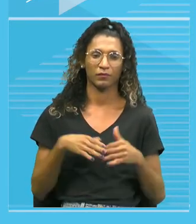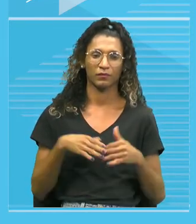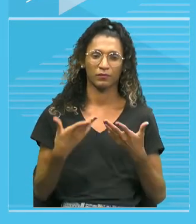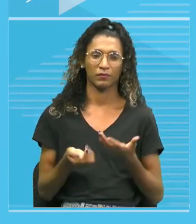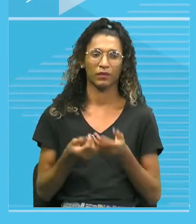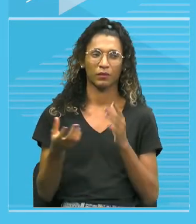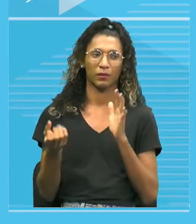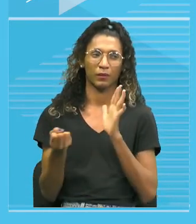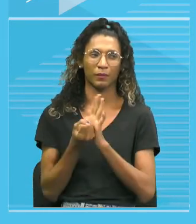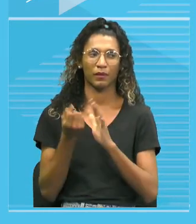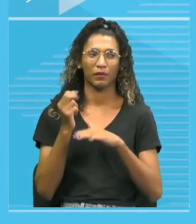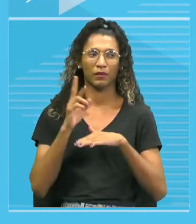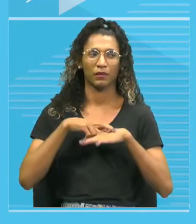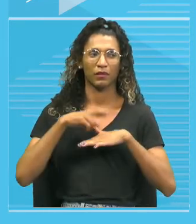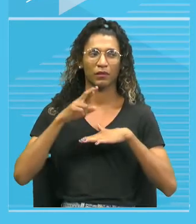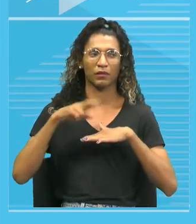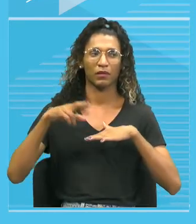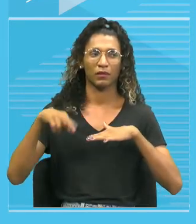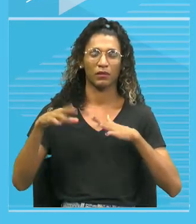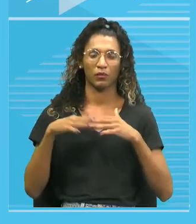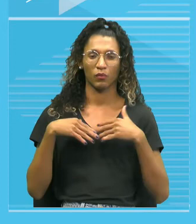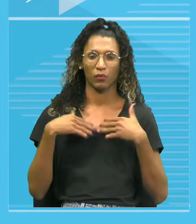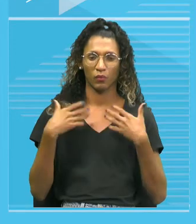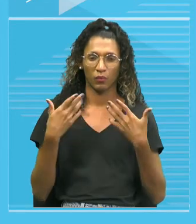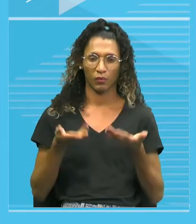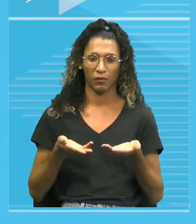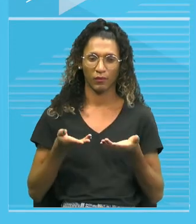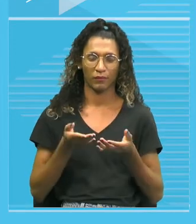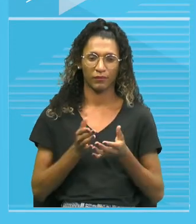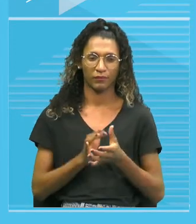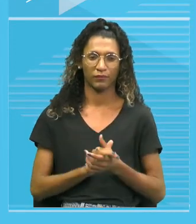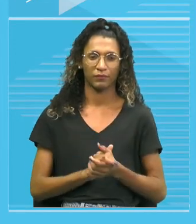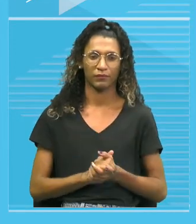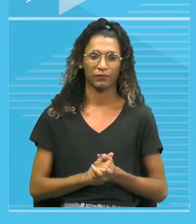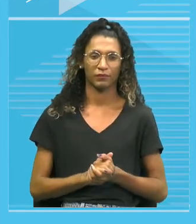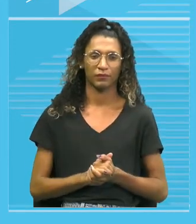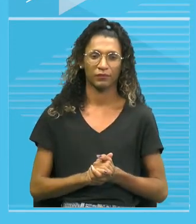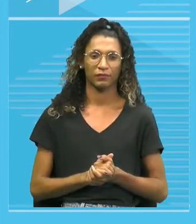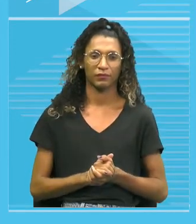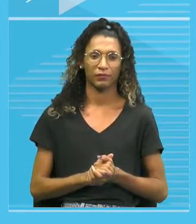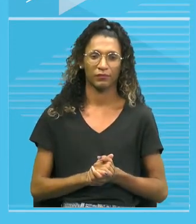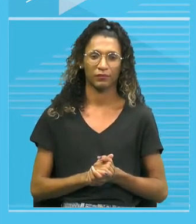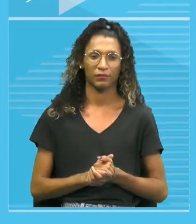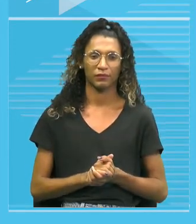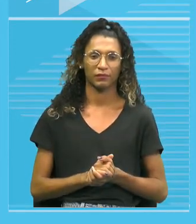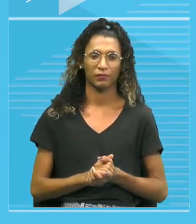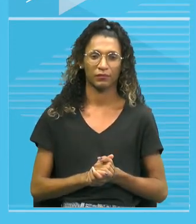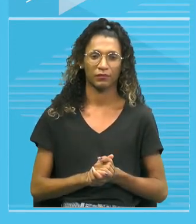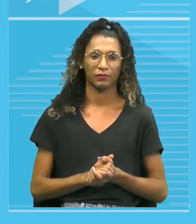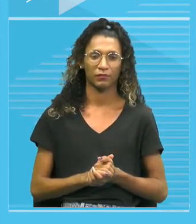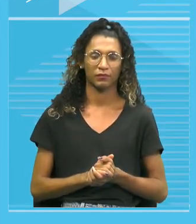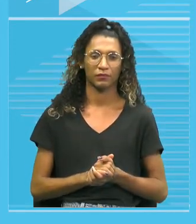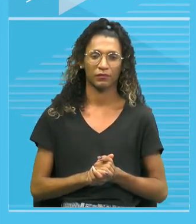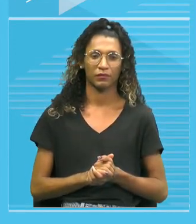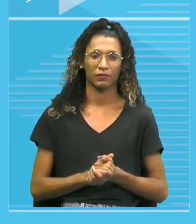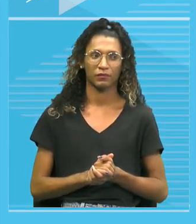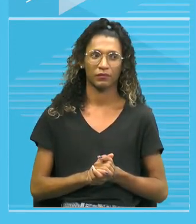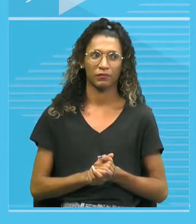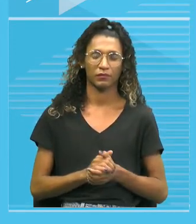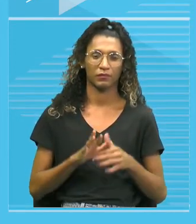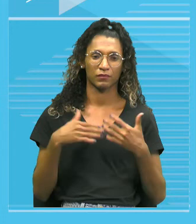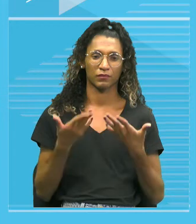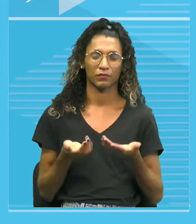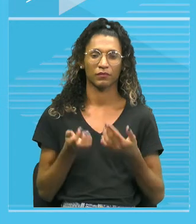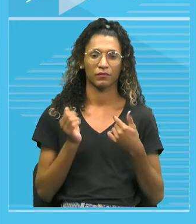da radiação no nosso organismo, professor? Qual é esse impacto? Então, galera. Então, vamos lá.